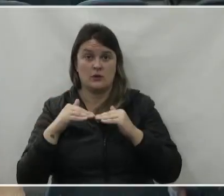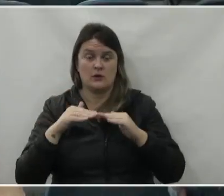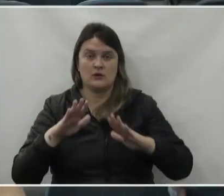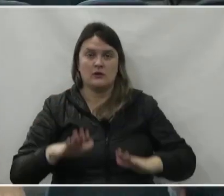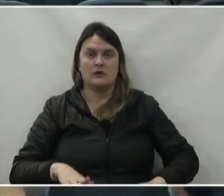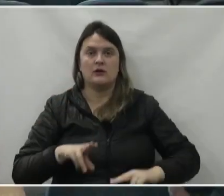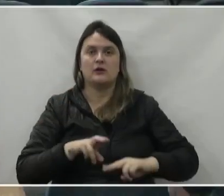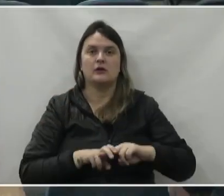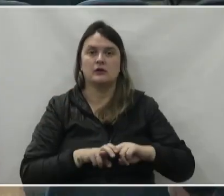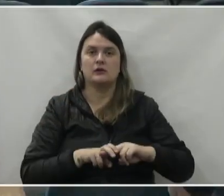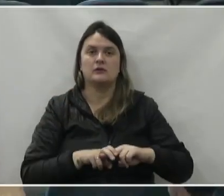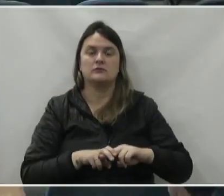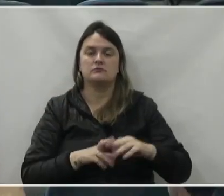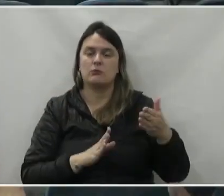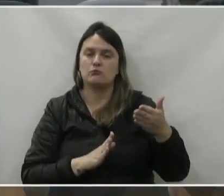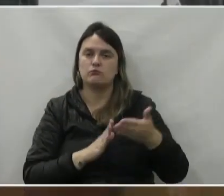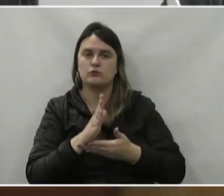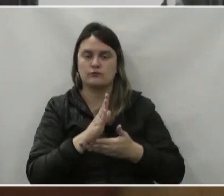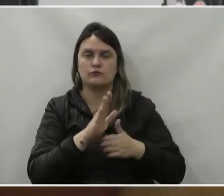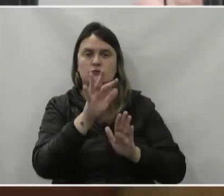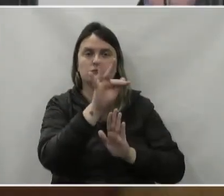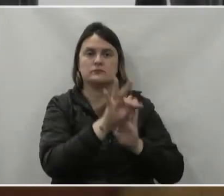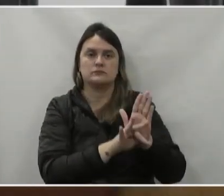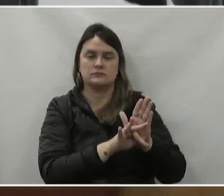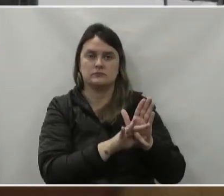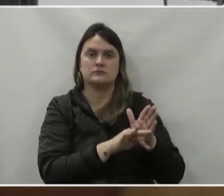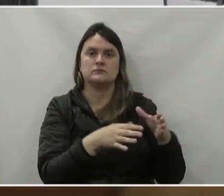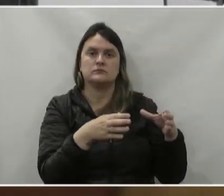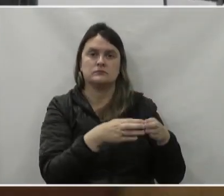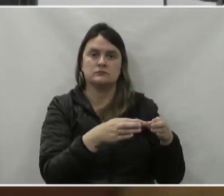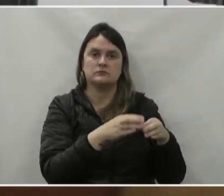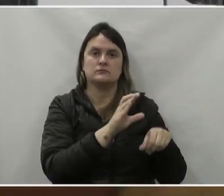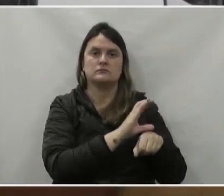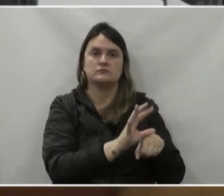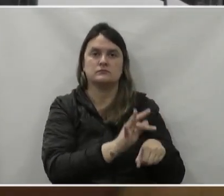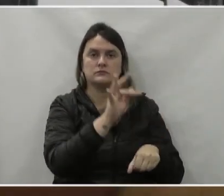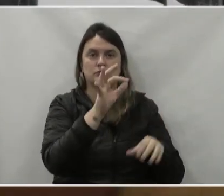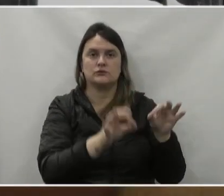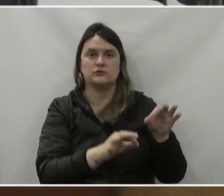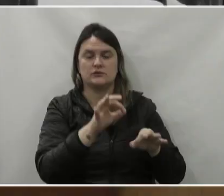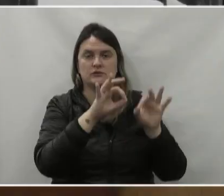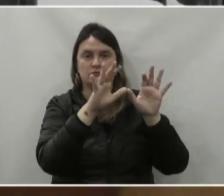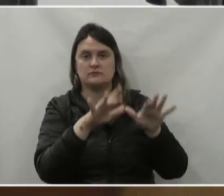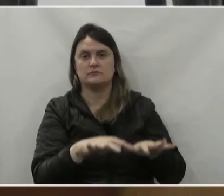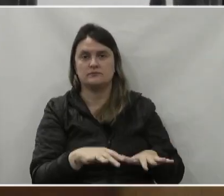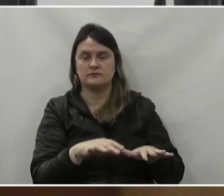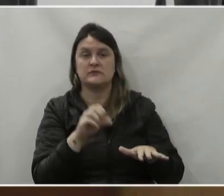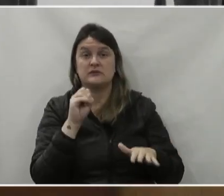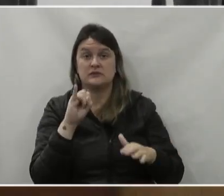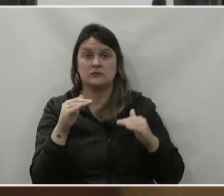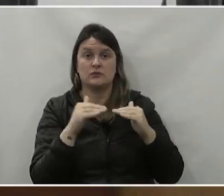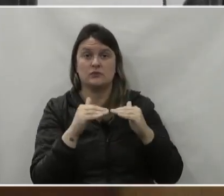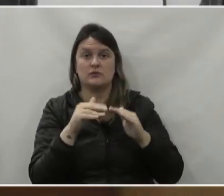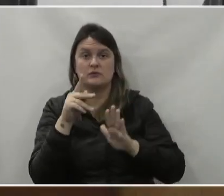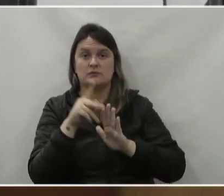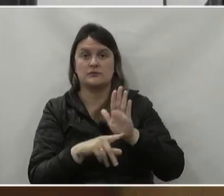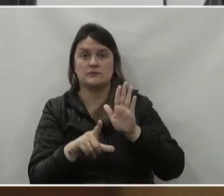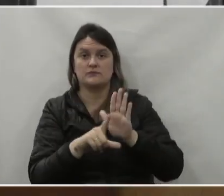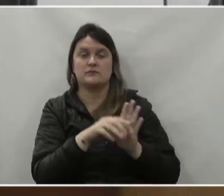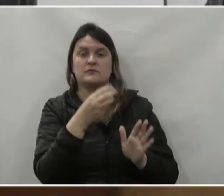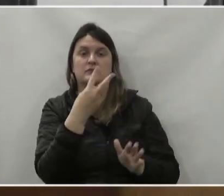aprovam, permaneçam como estão. Aprovado o parecer fundamentado da Comissão de Constituição, Justiça e Redação Final, favorável ao projeto de lei ordinária